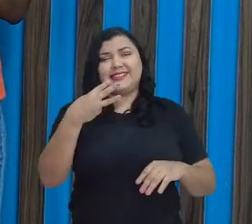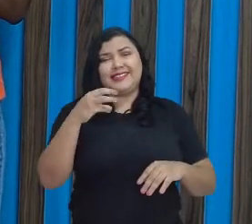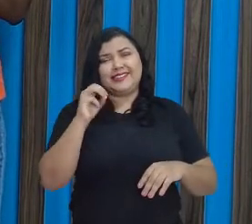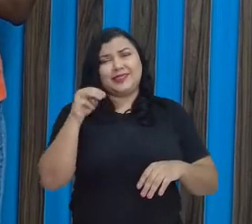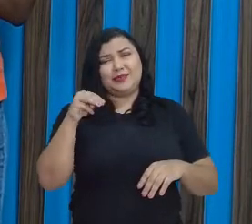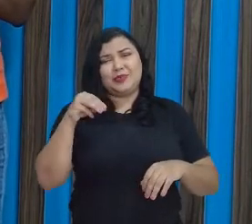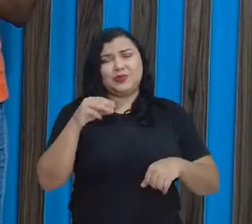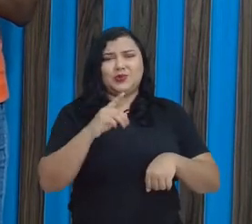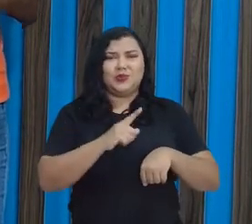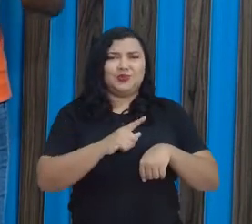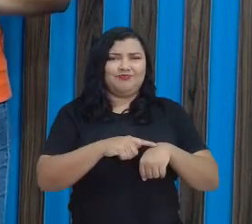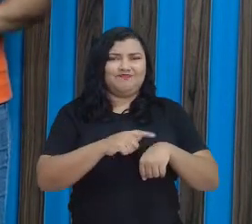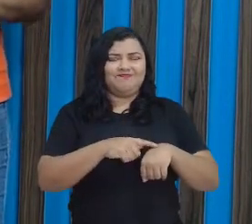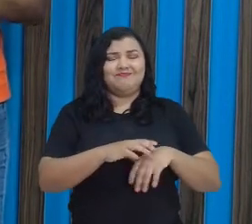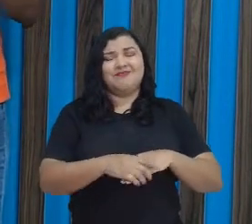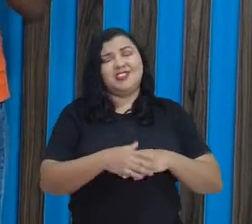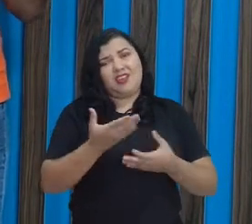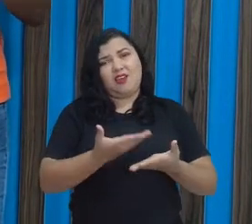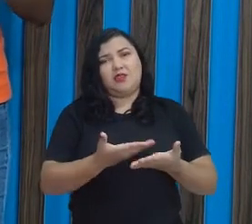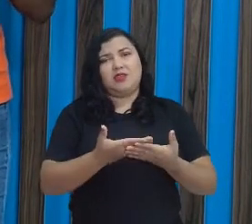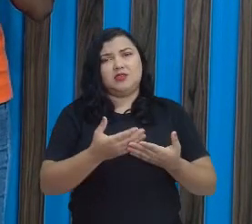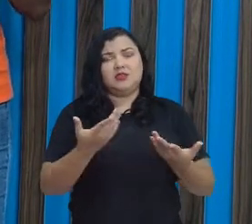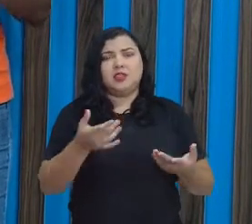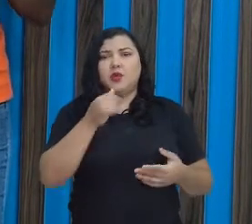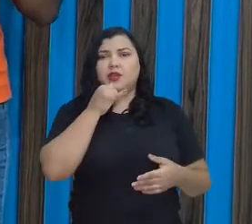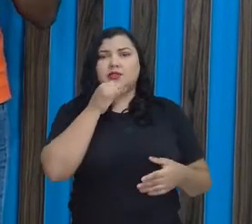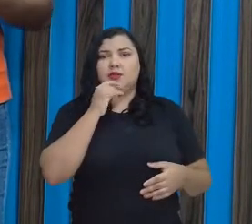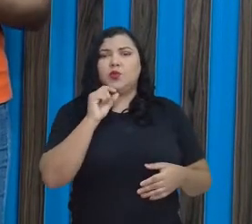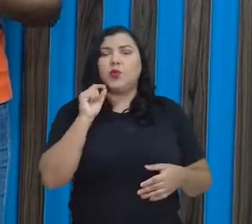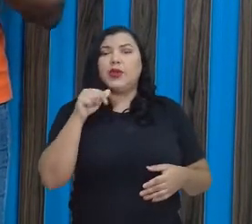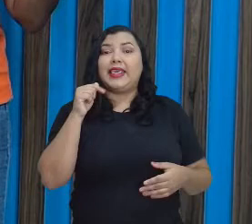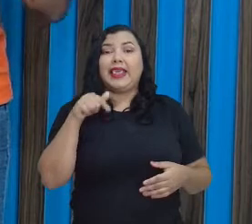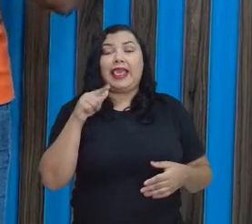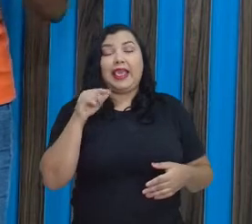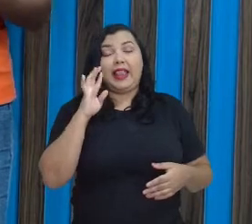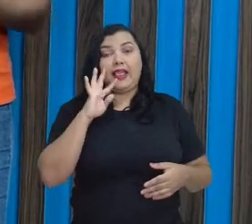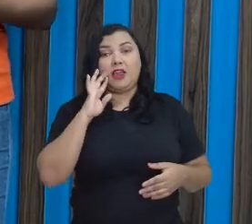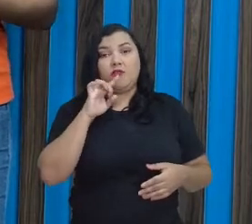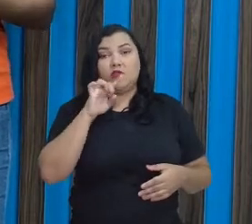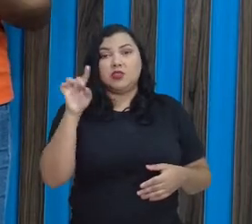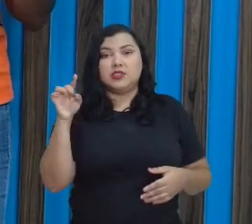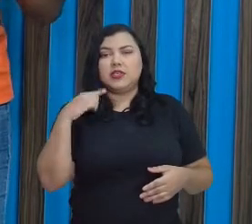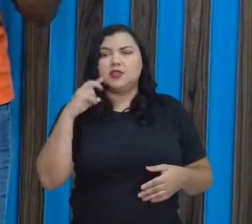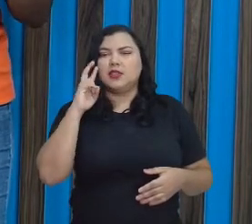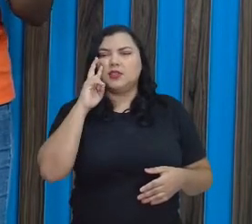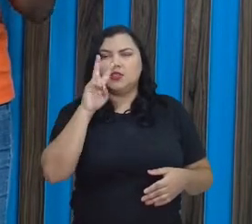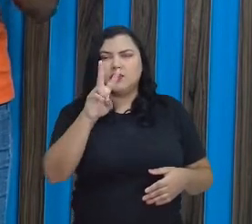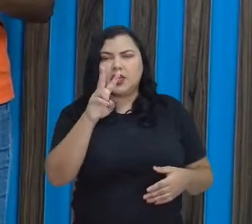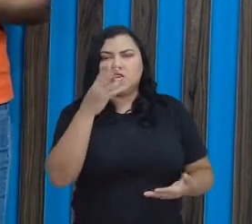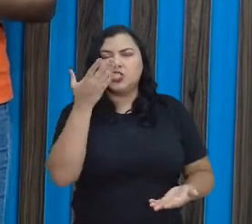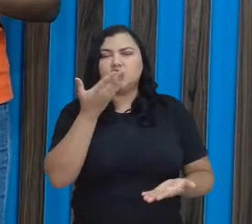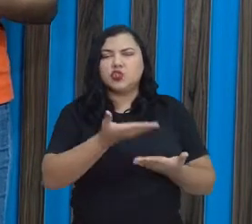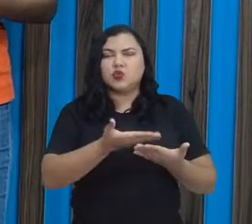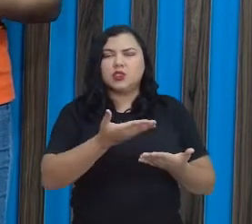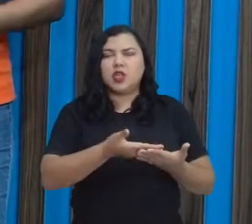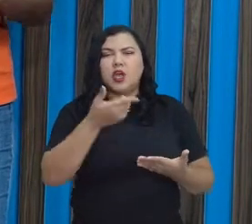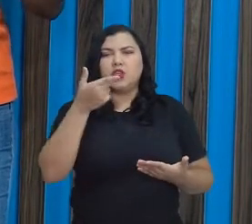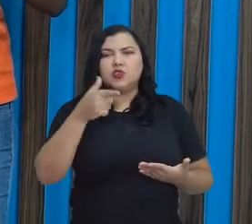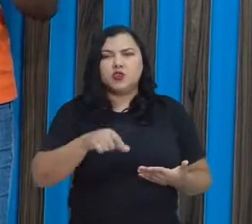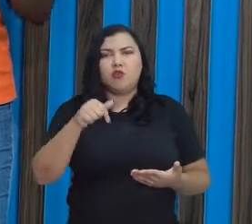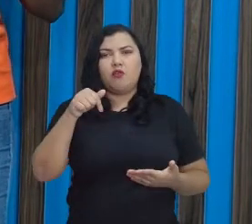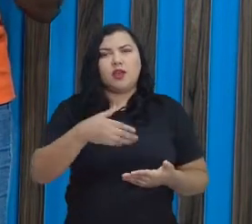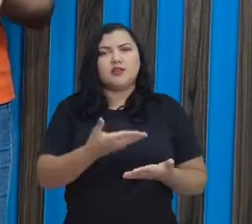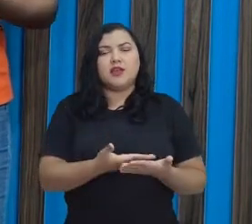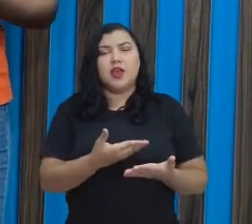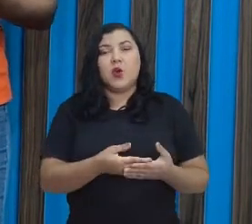aula. Então, o que seria interessante vocês retomarem essa aula, completarem os estudos de vocês